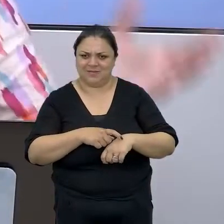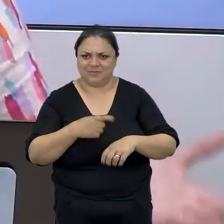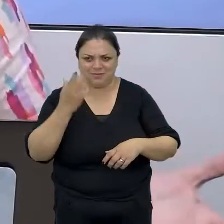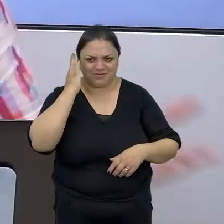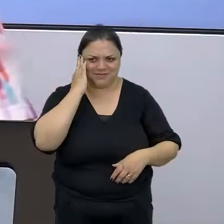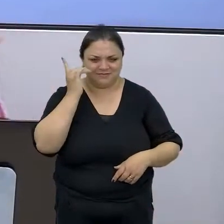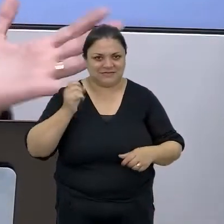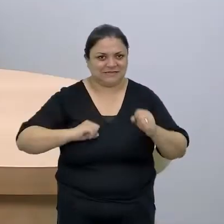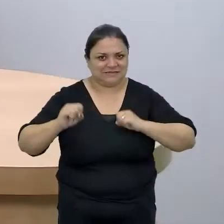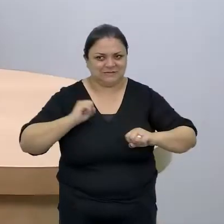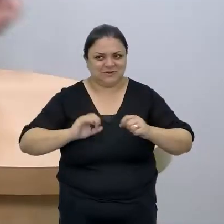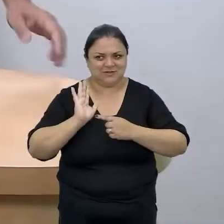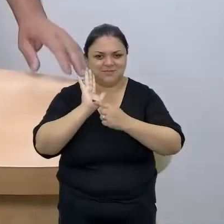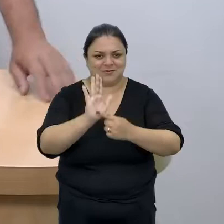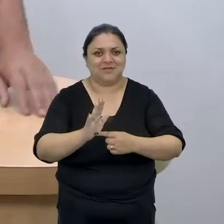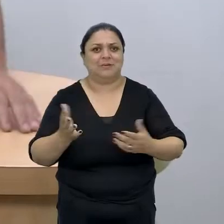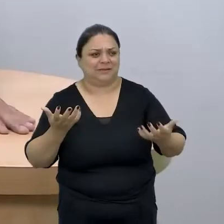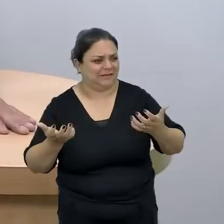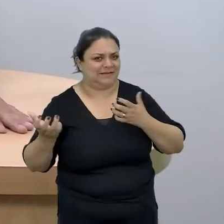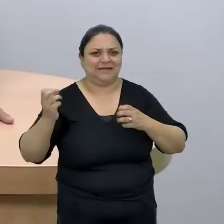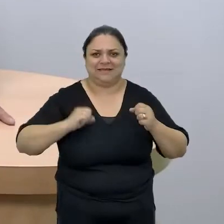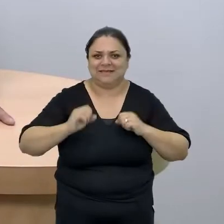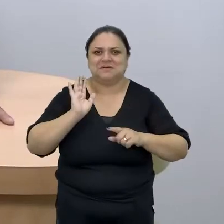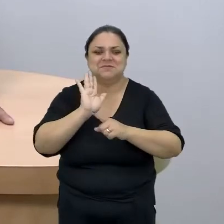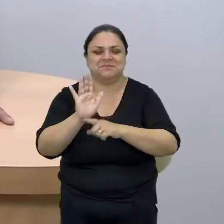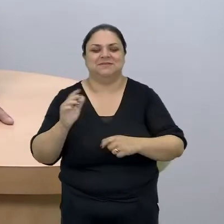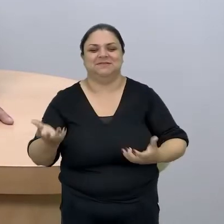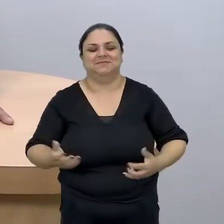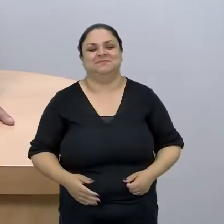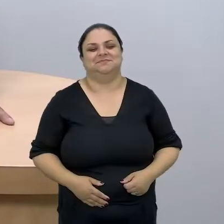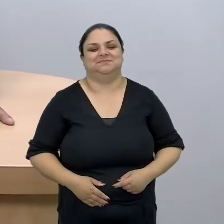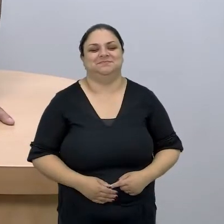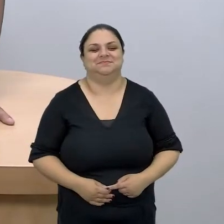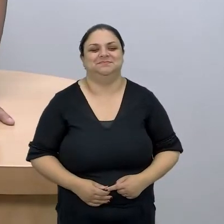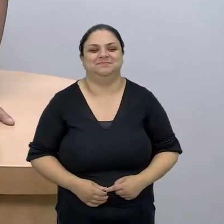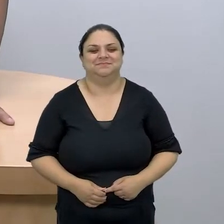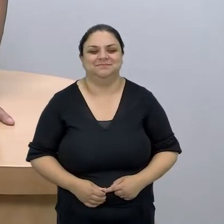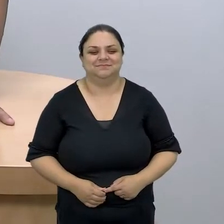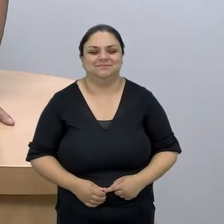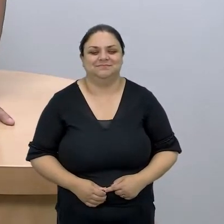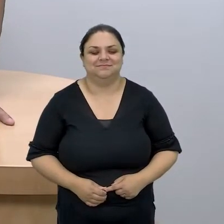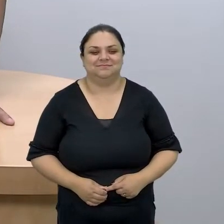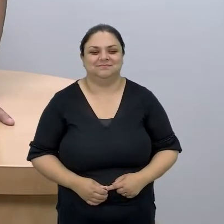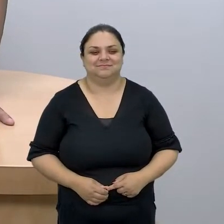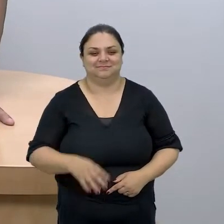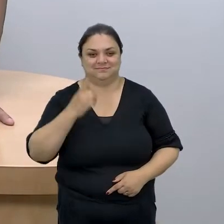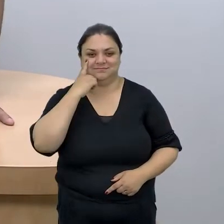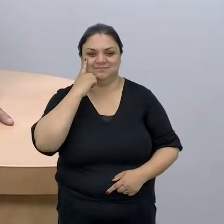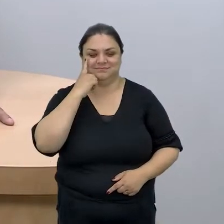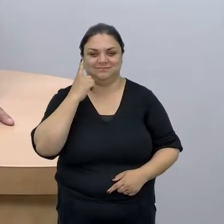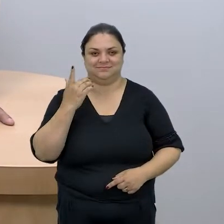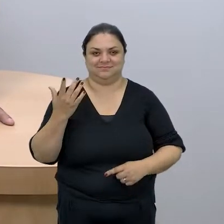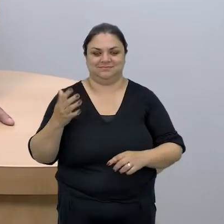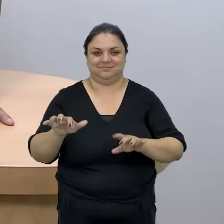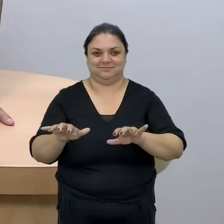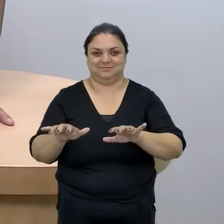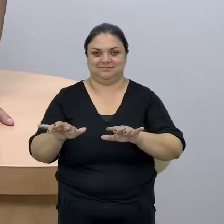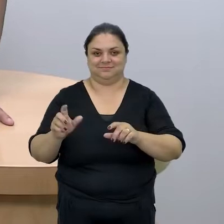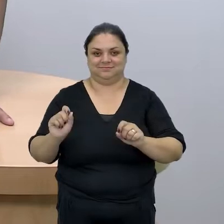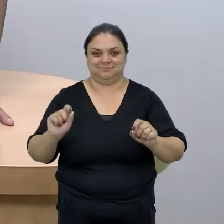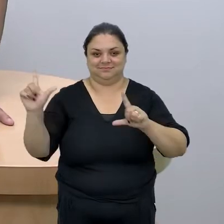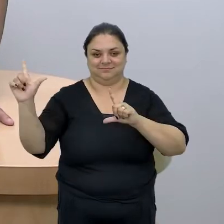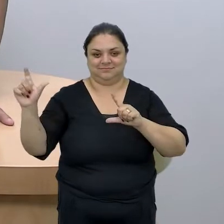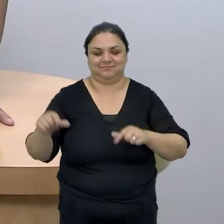mostrar Eu tô o negócio. louca pra mas- mostrar, Então, ele não quer deixar eu vamos ver, mostrar. vamos ver. Ó, eu vou pedir pra eles colocarem, então, aí na tela, espelhar minha tela, pode ser? Vamos